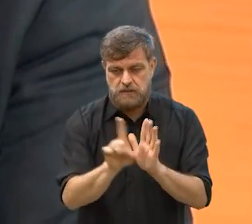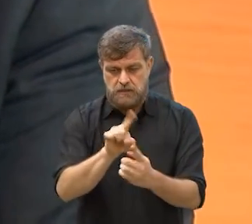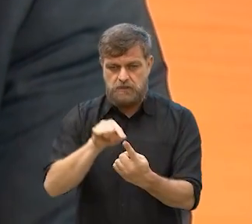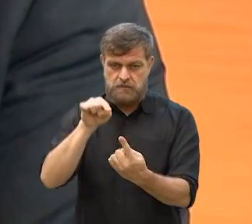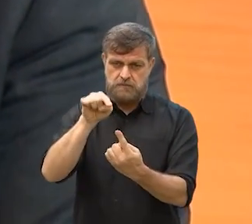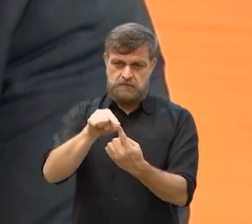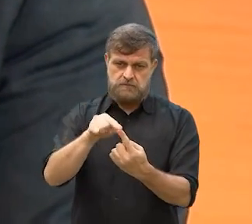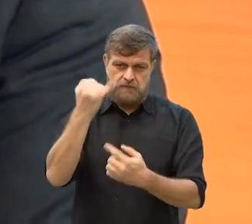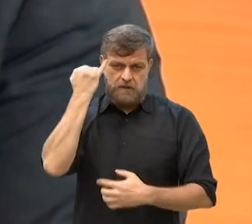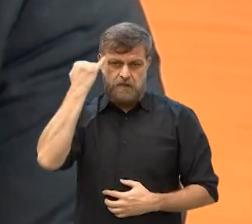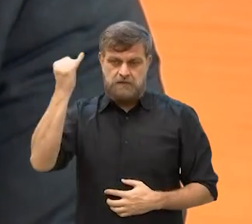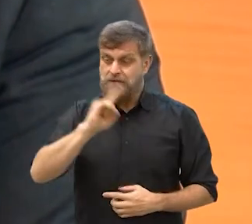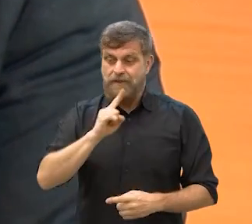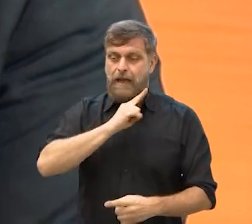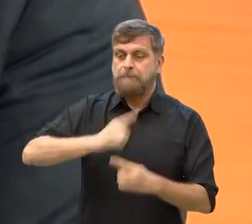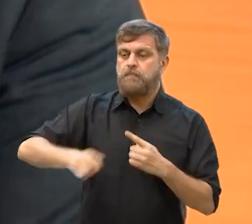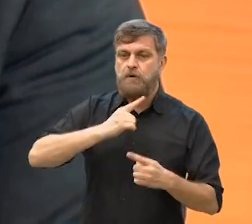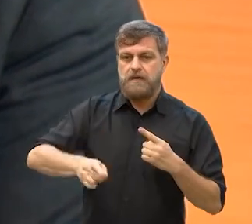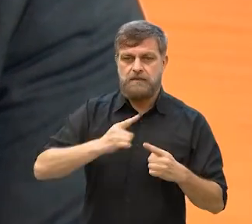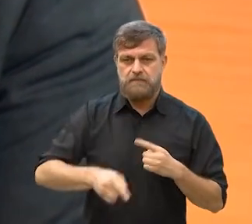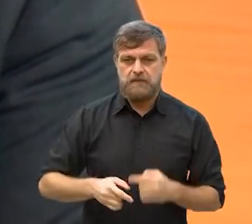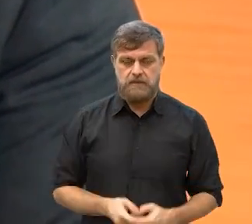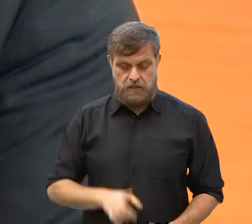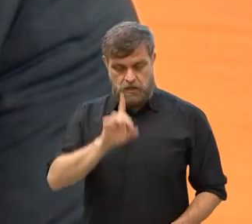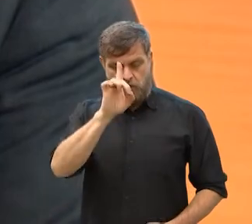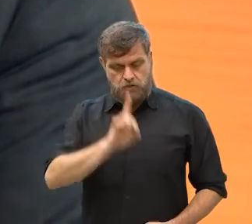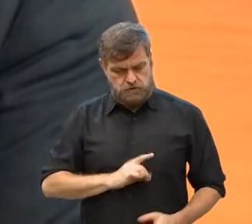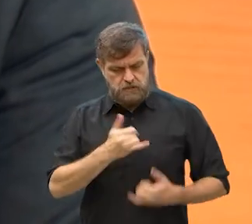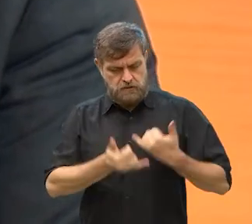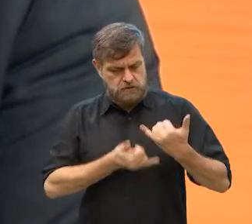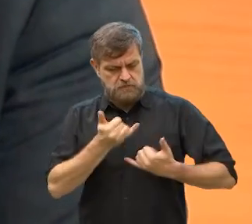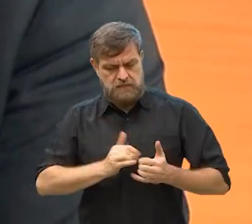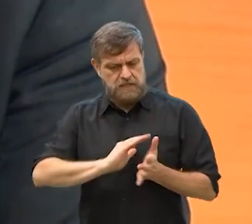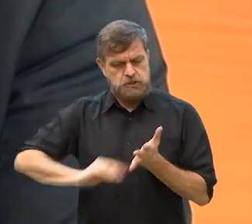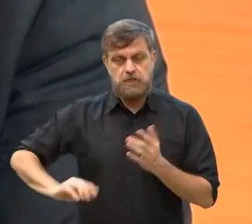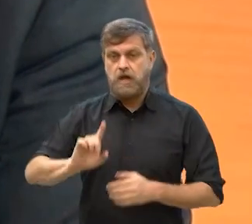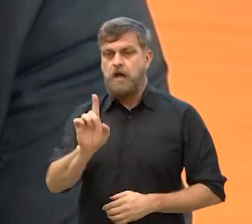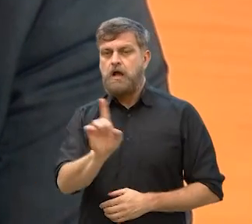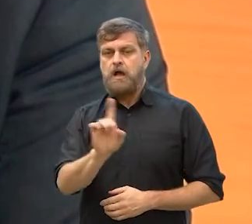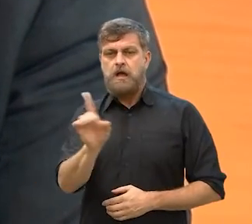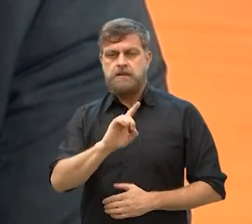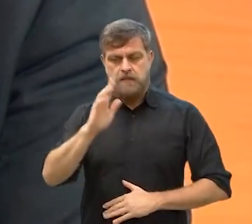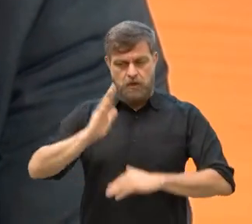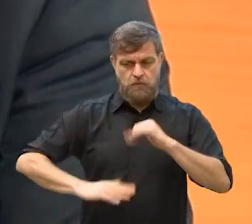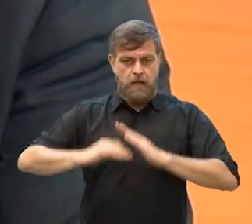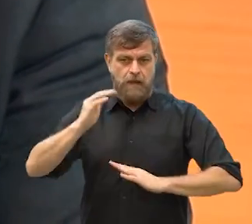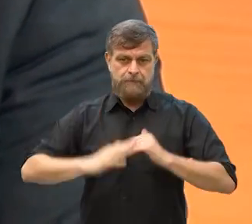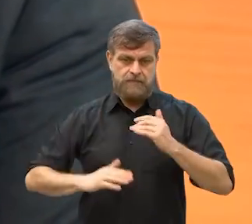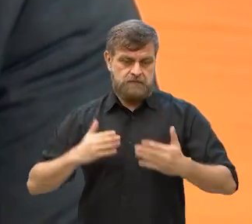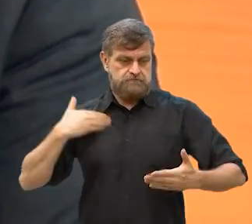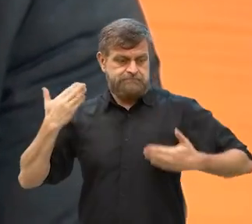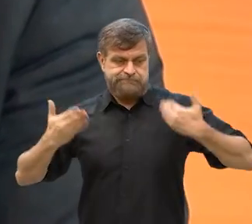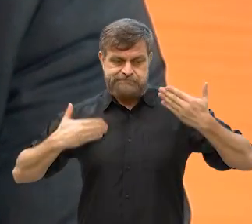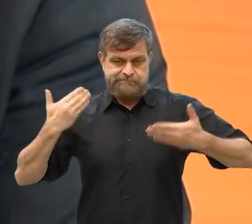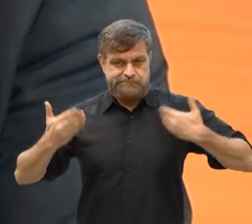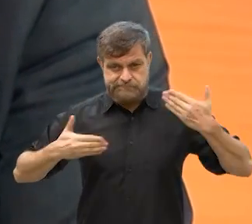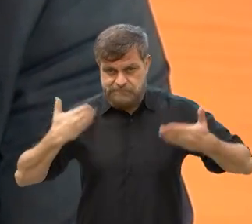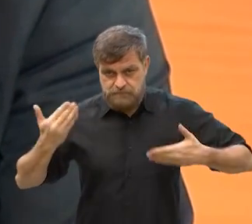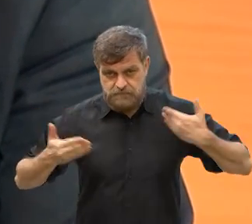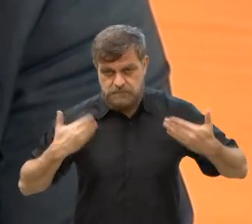objetivo, a ideia da lei não é proibir, tirar o direito do cidadão de ter uma prática de